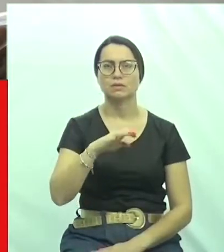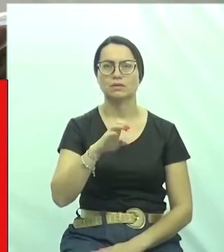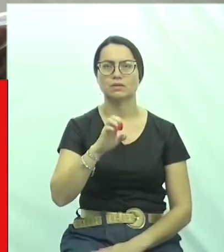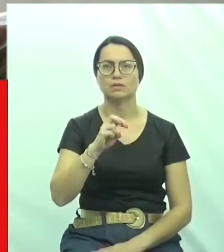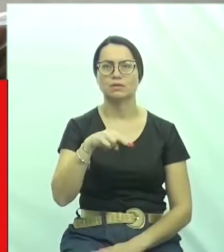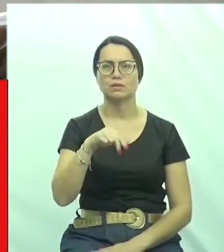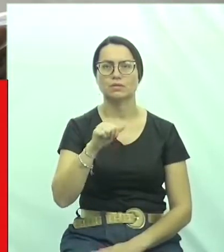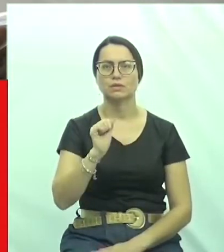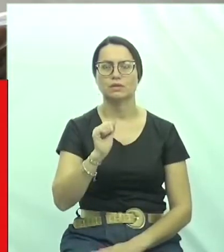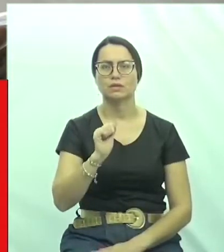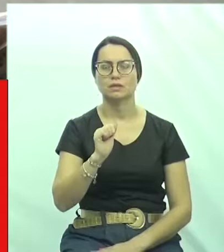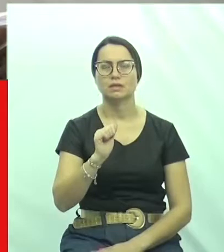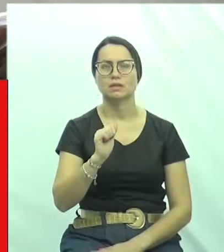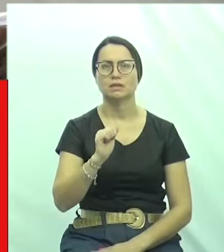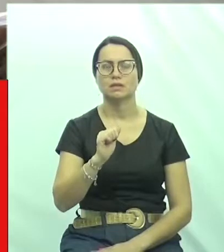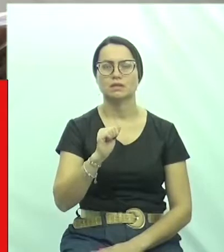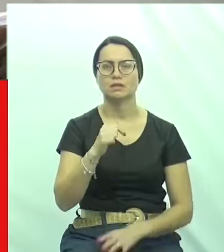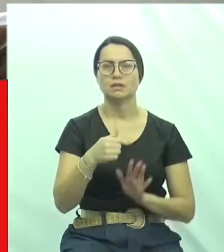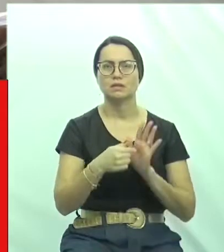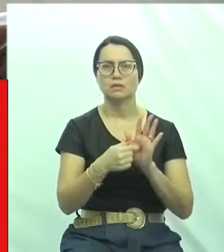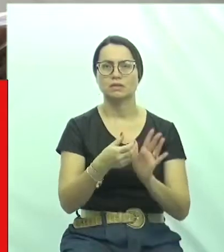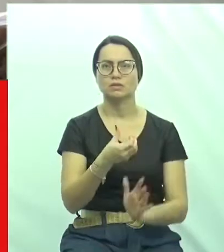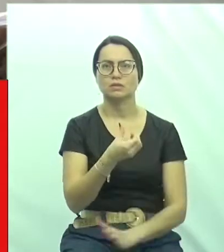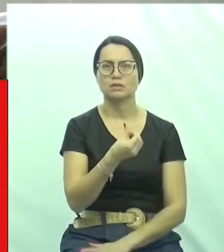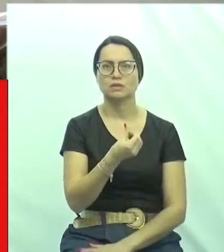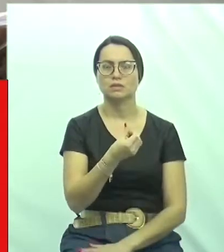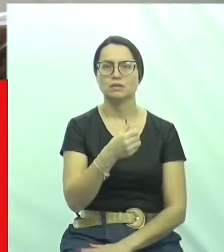Mondardo. Indicações números